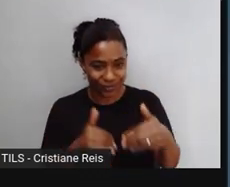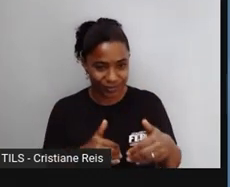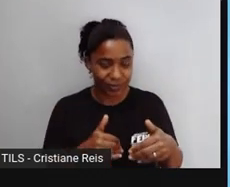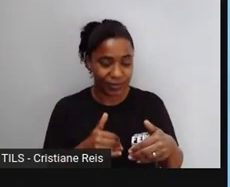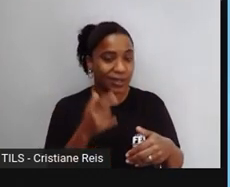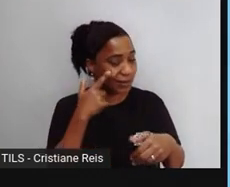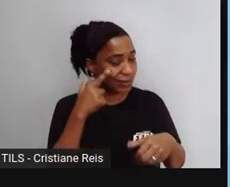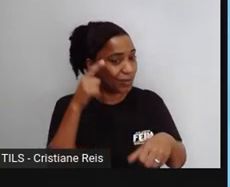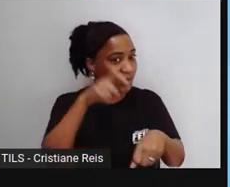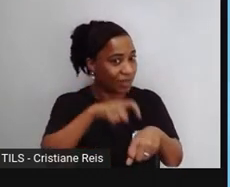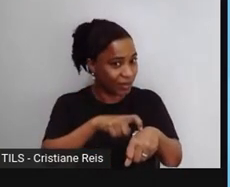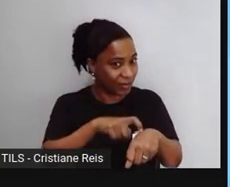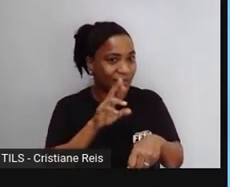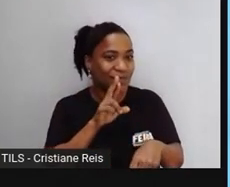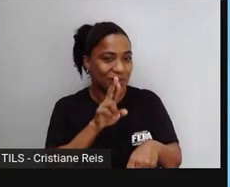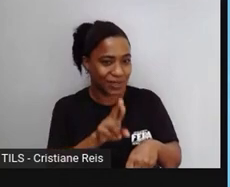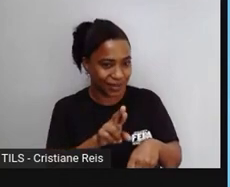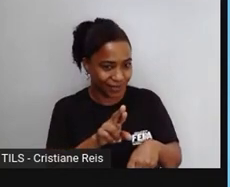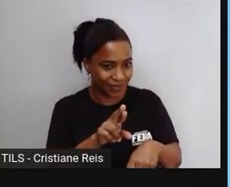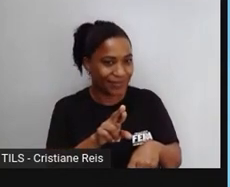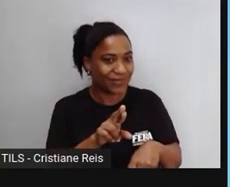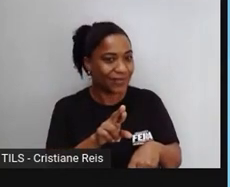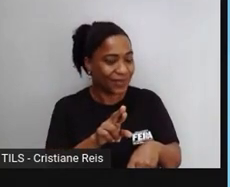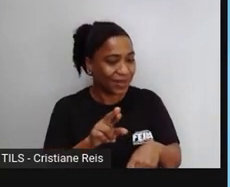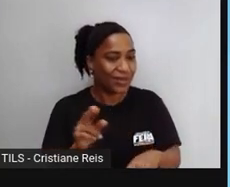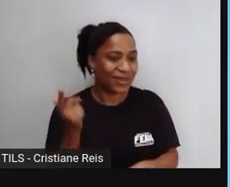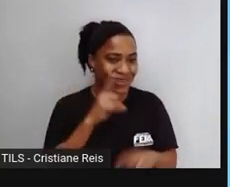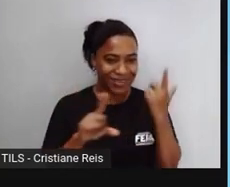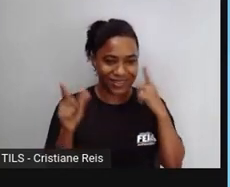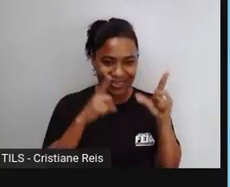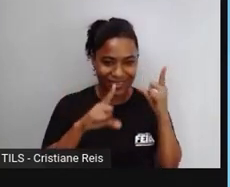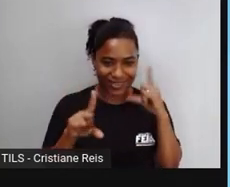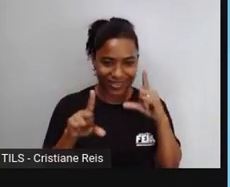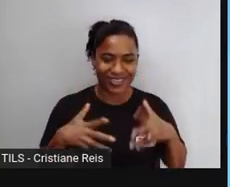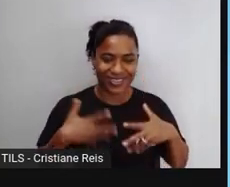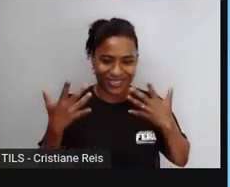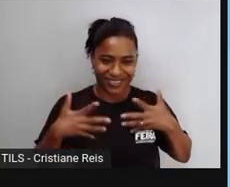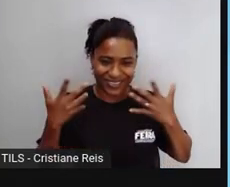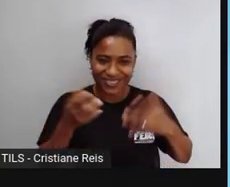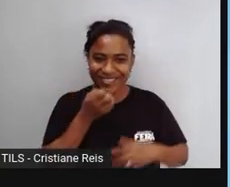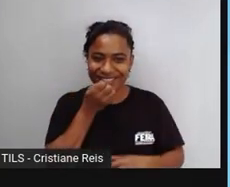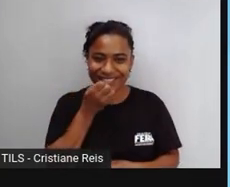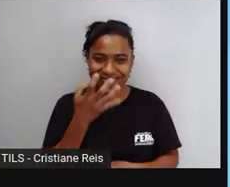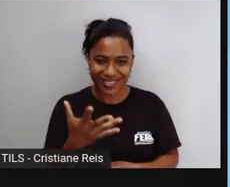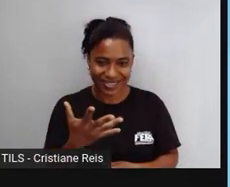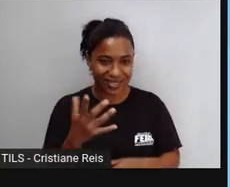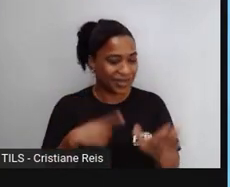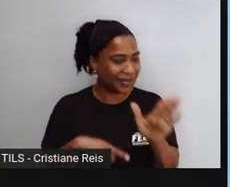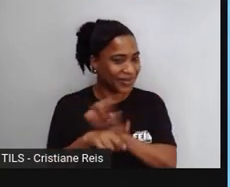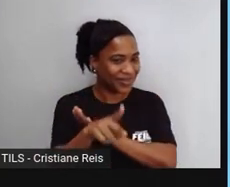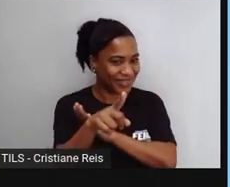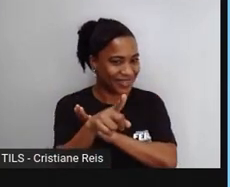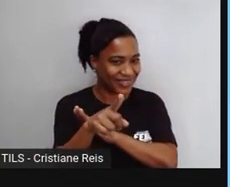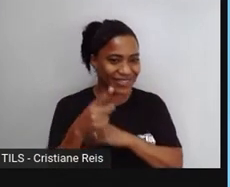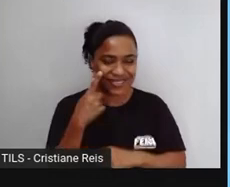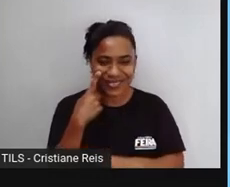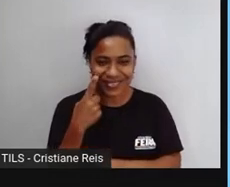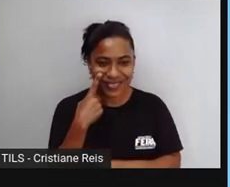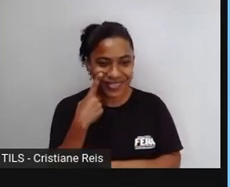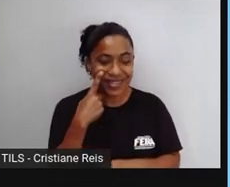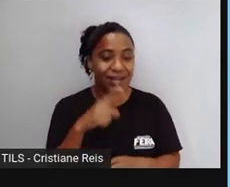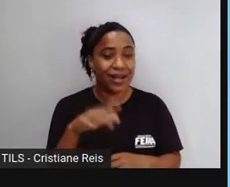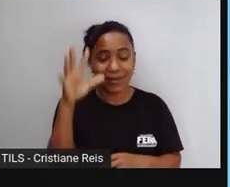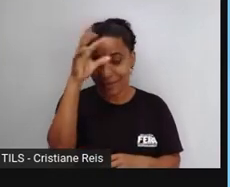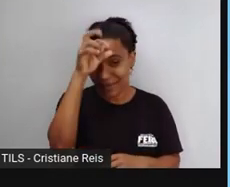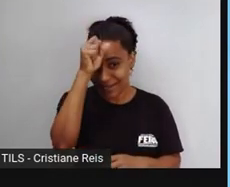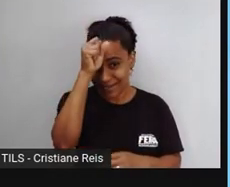para a gente se divertir. Ok? Quiz, show. Então, vamos fazer agora essa atividade. e ampliar um pouco mais